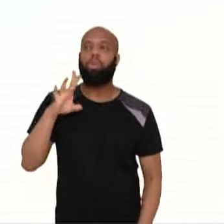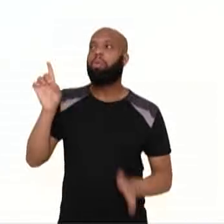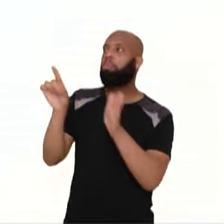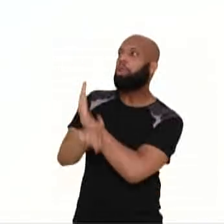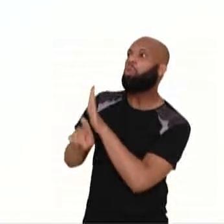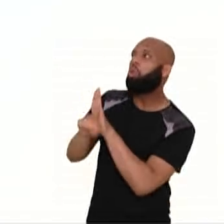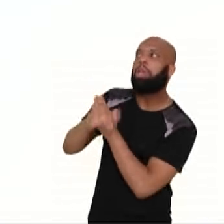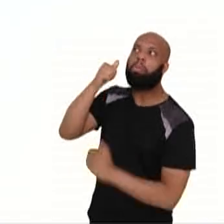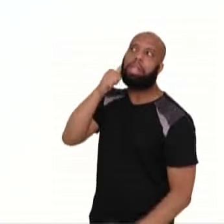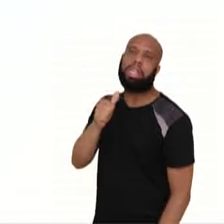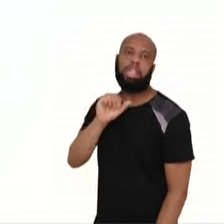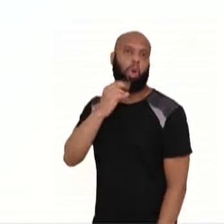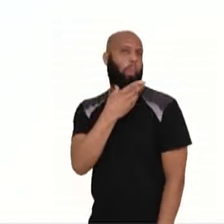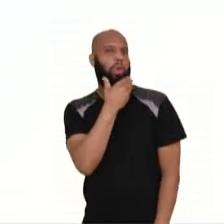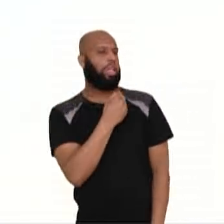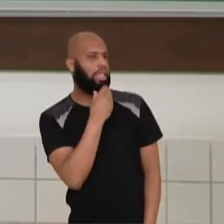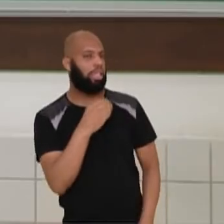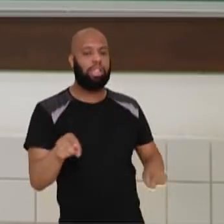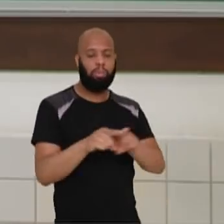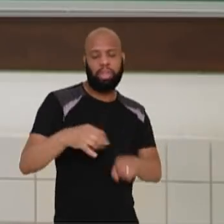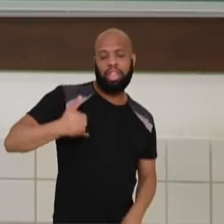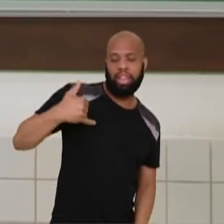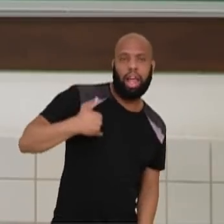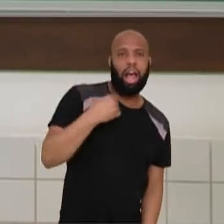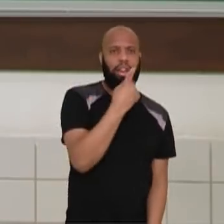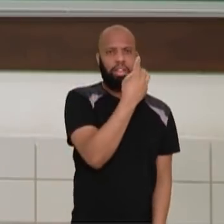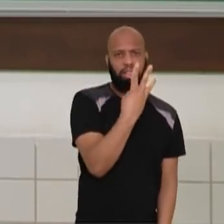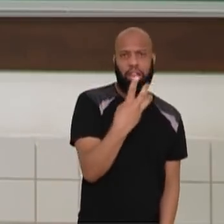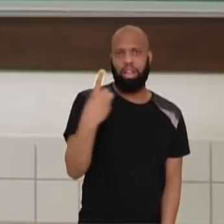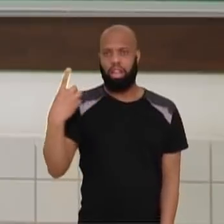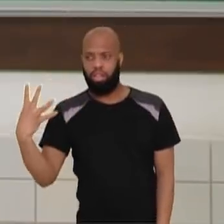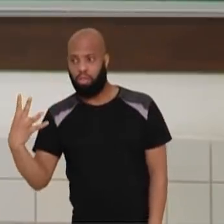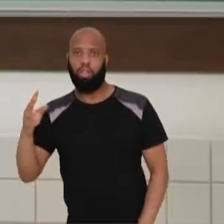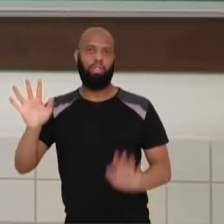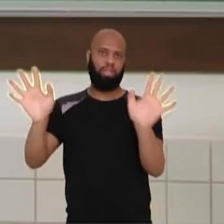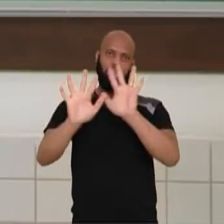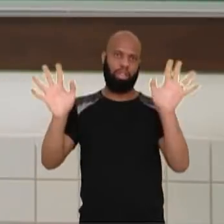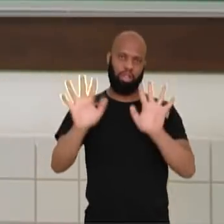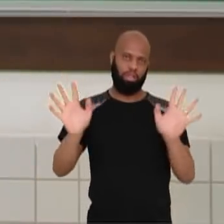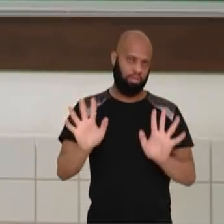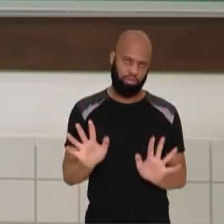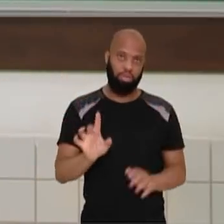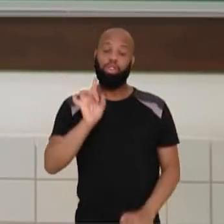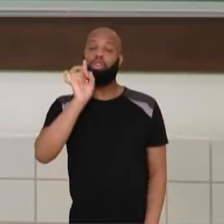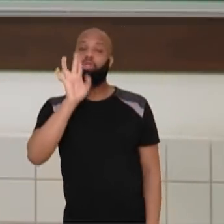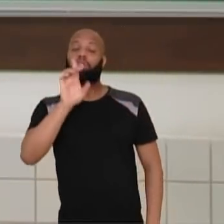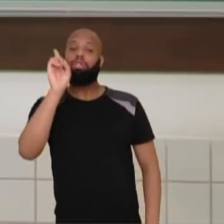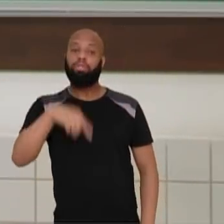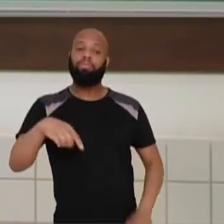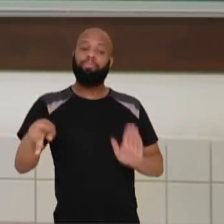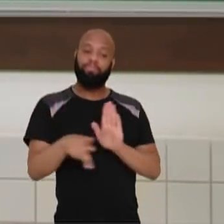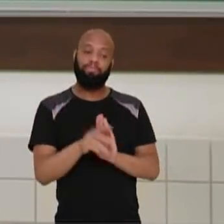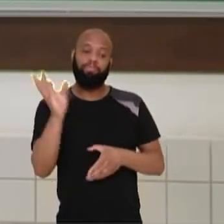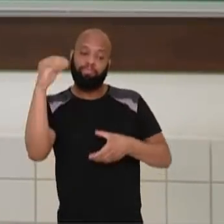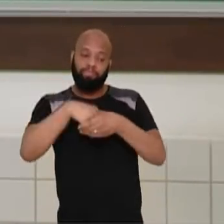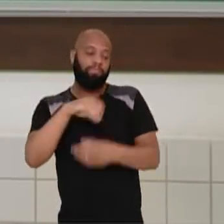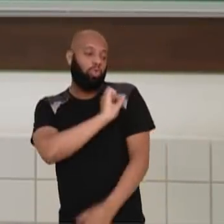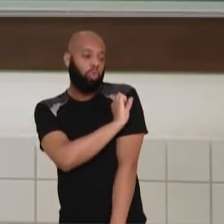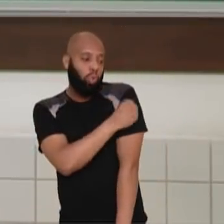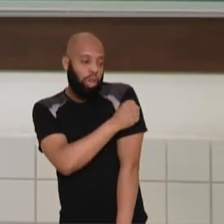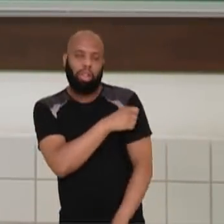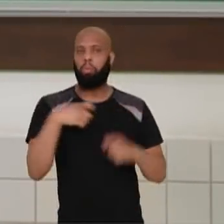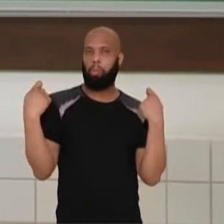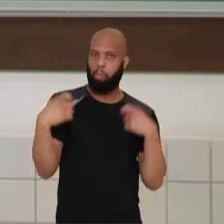meninas. Ou a idade, não, quem tem 13, quem tem 14. Não conta nenhuma dessas características. A única